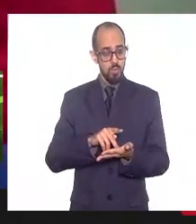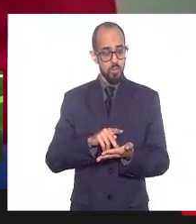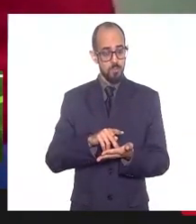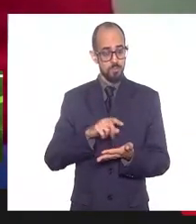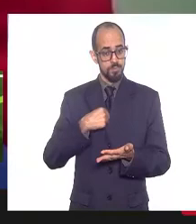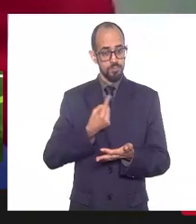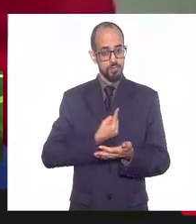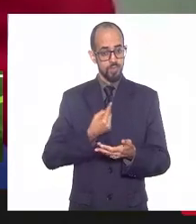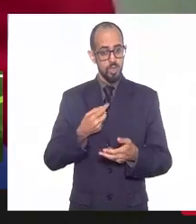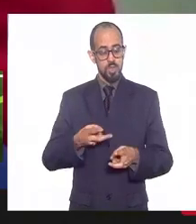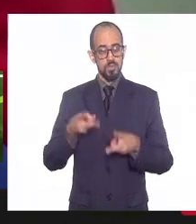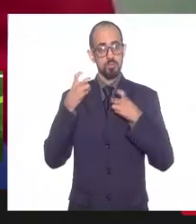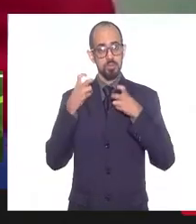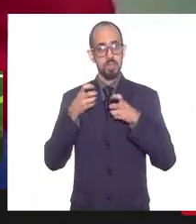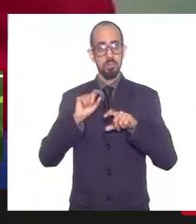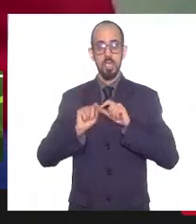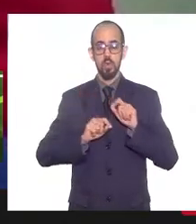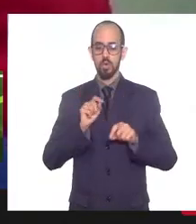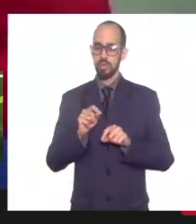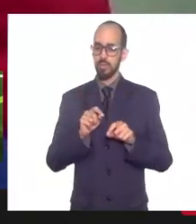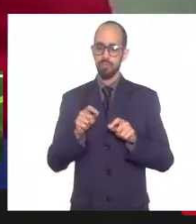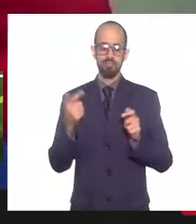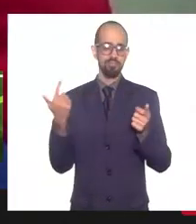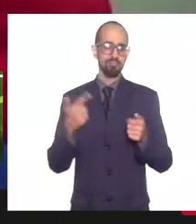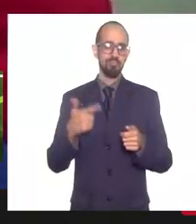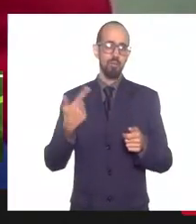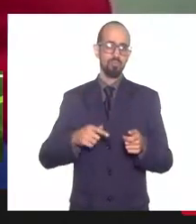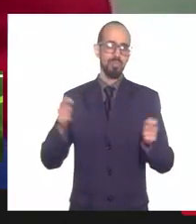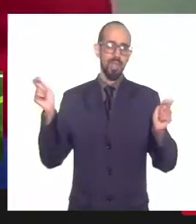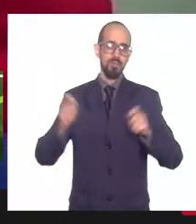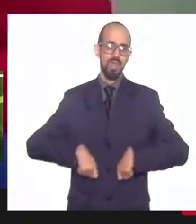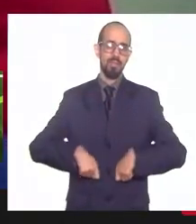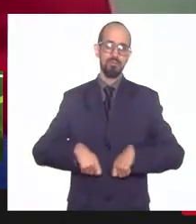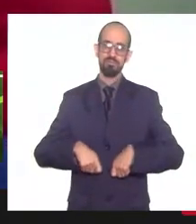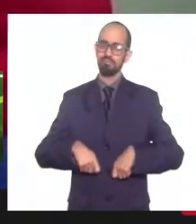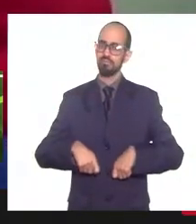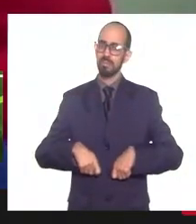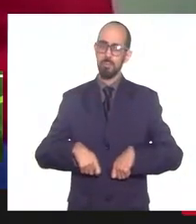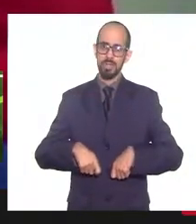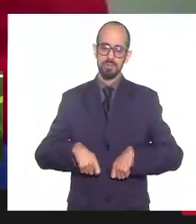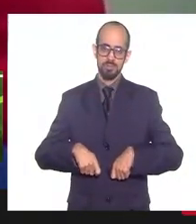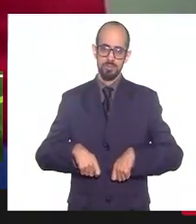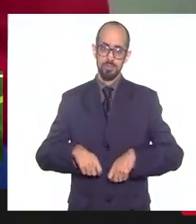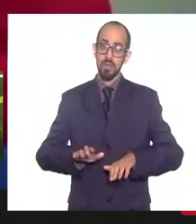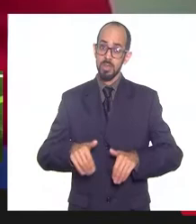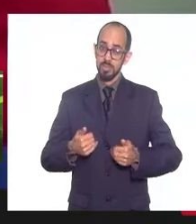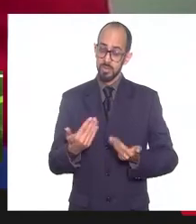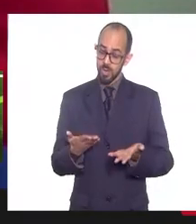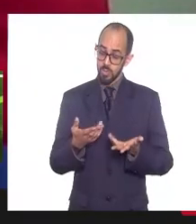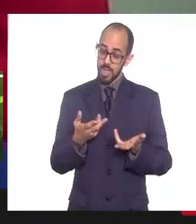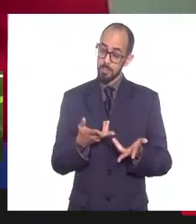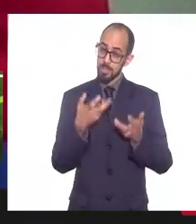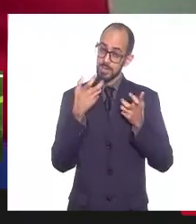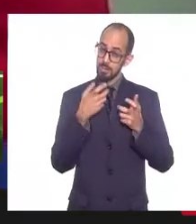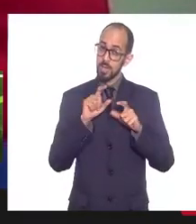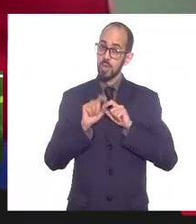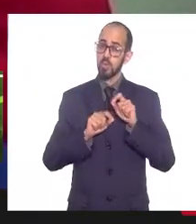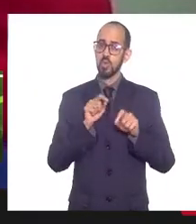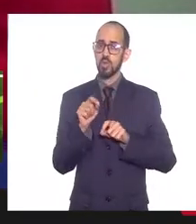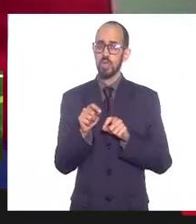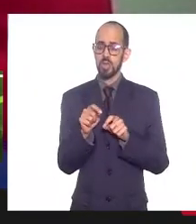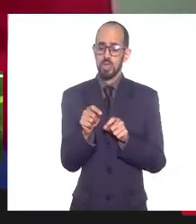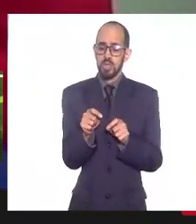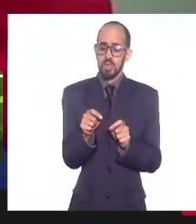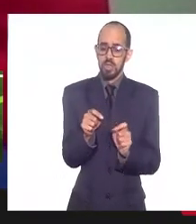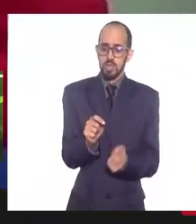nós vamos verificar que não há uma efetividade. E eu quero chamar a atenção aqui que os